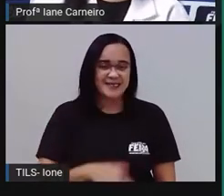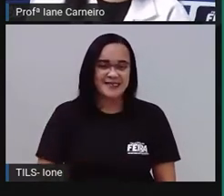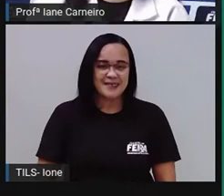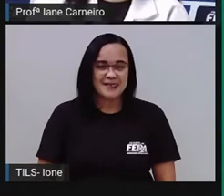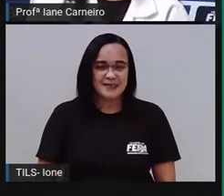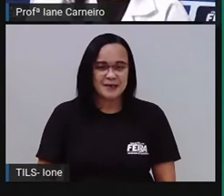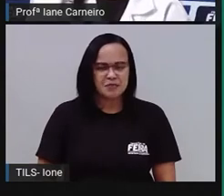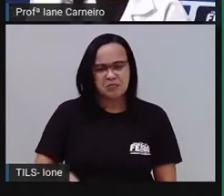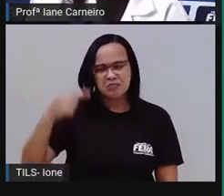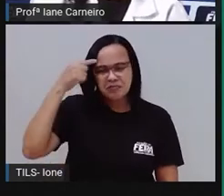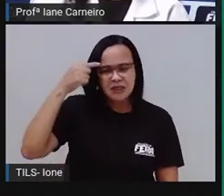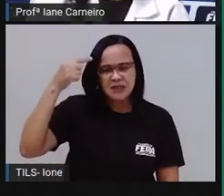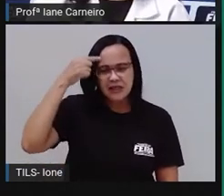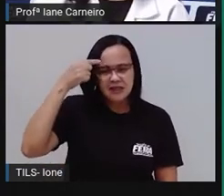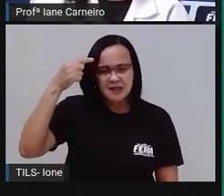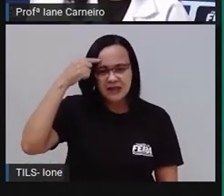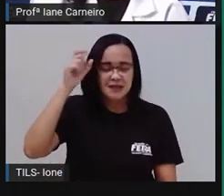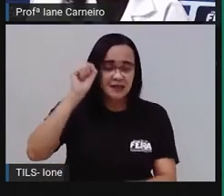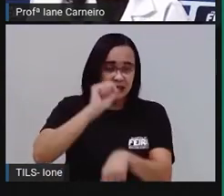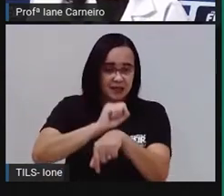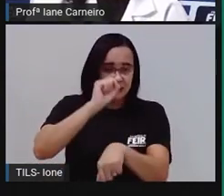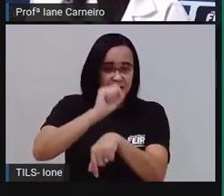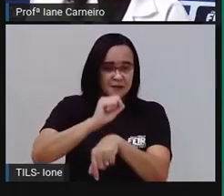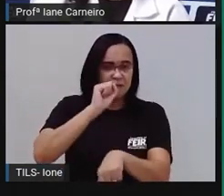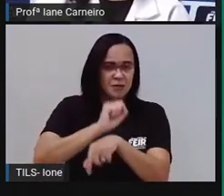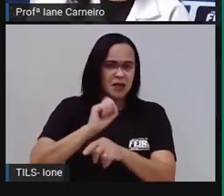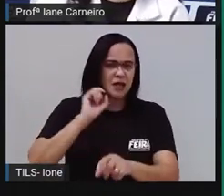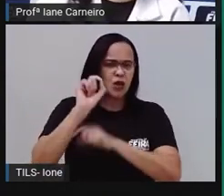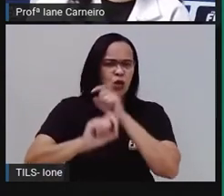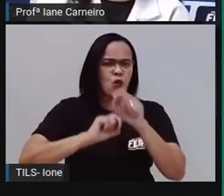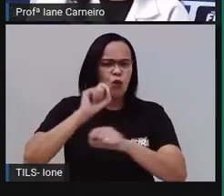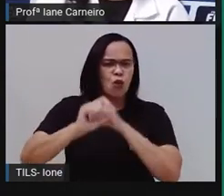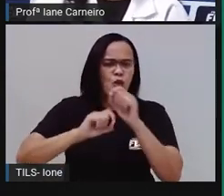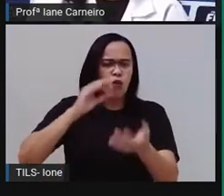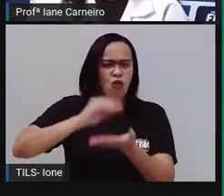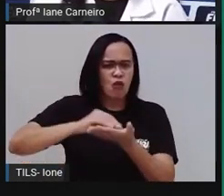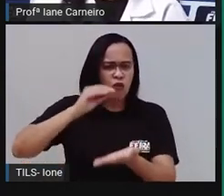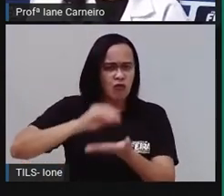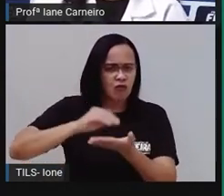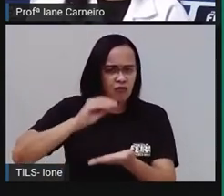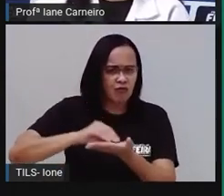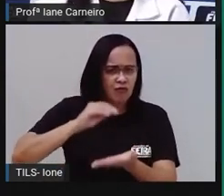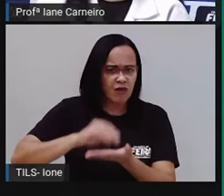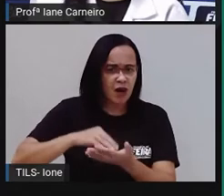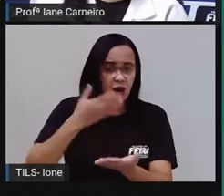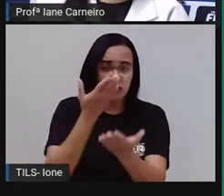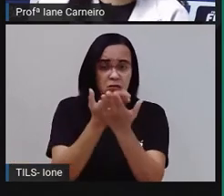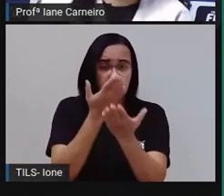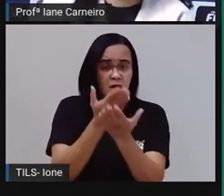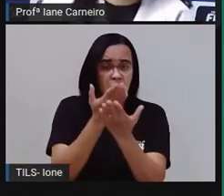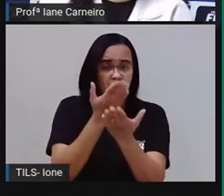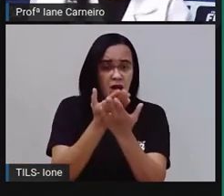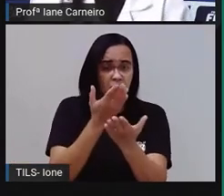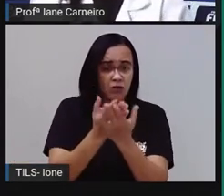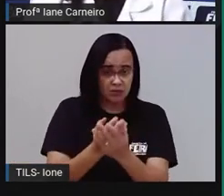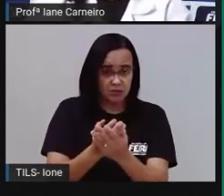Agora pensa, espera. O que falta numa aula para ser uma aula de